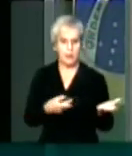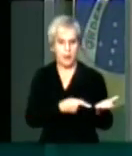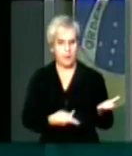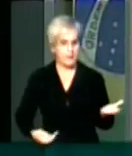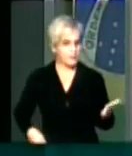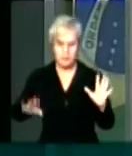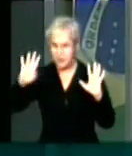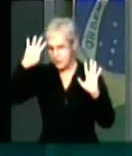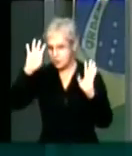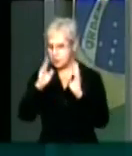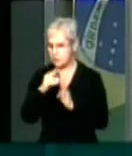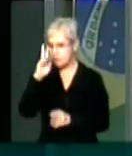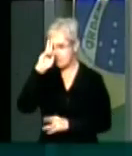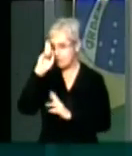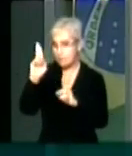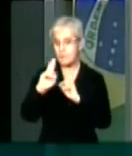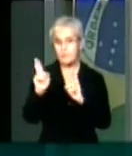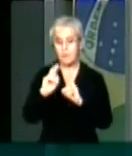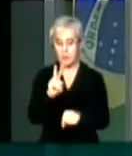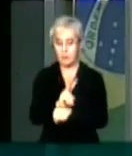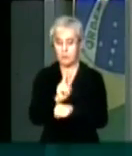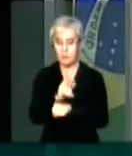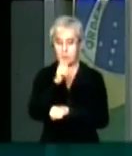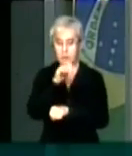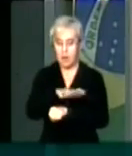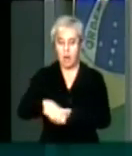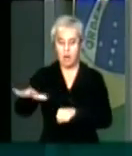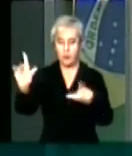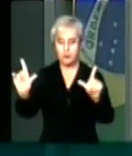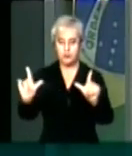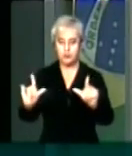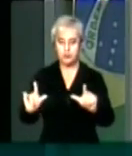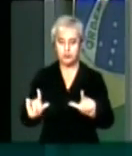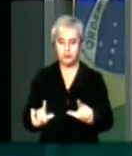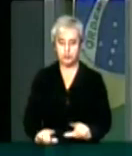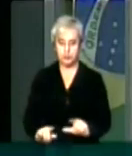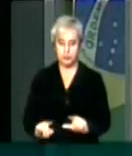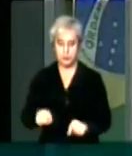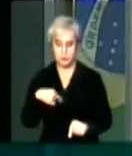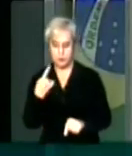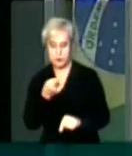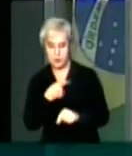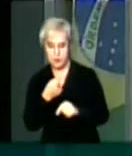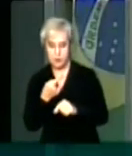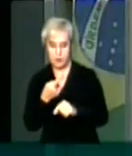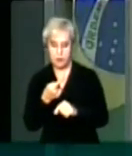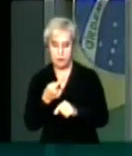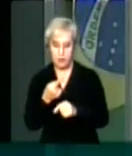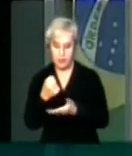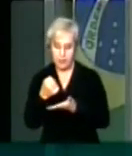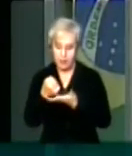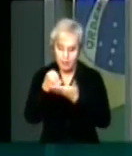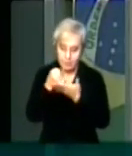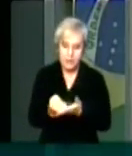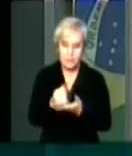atinou de que os reservatórios estavam baixando e, com isso, a nossa matriz energética, que é hidráulica, ela